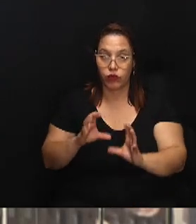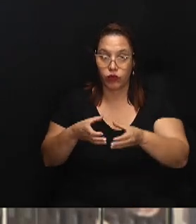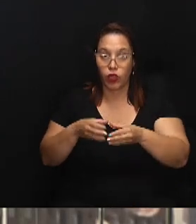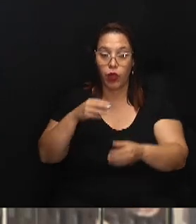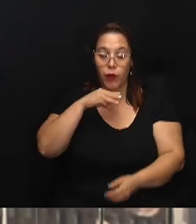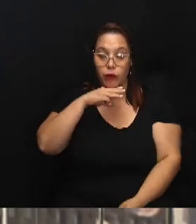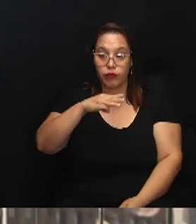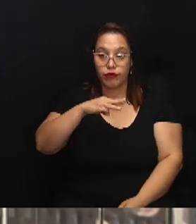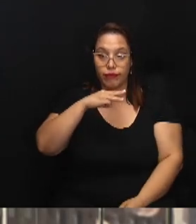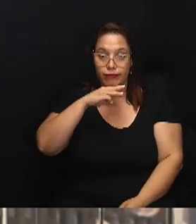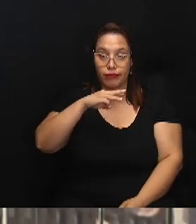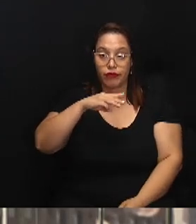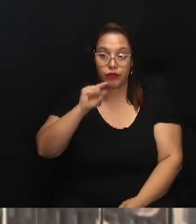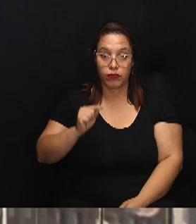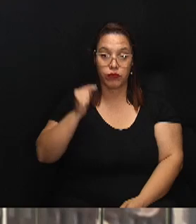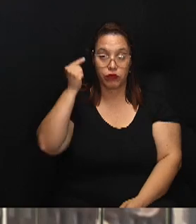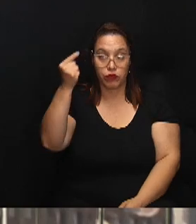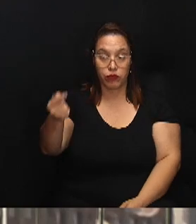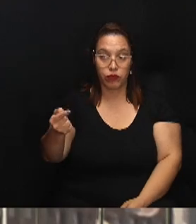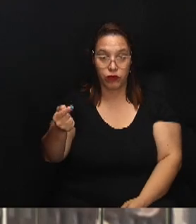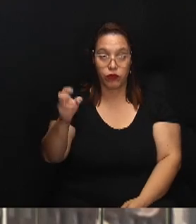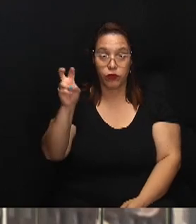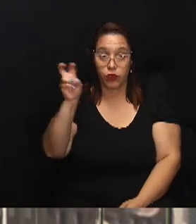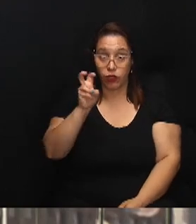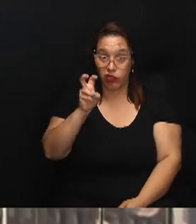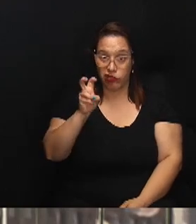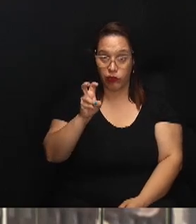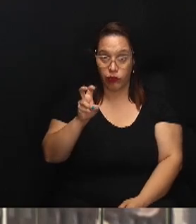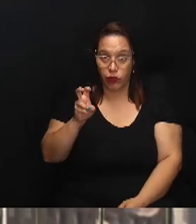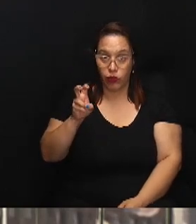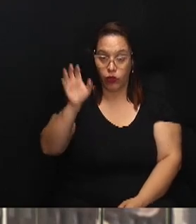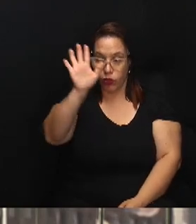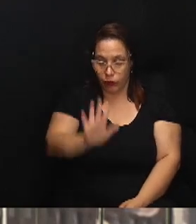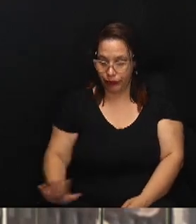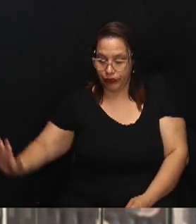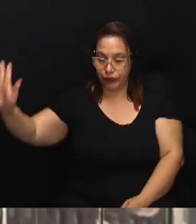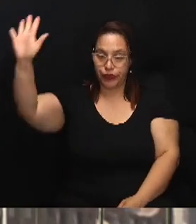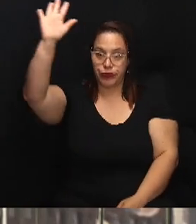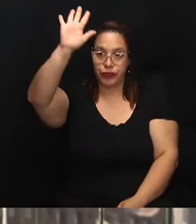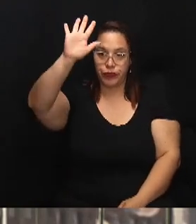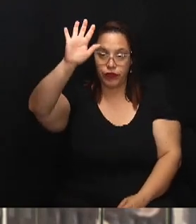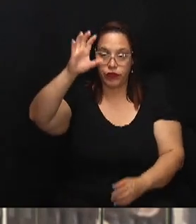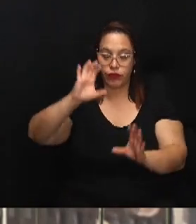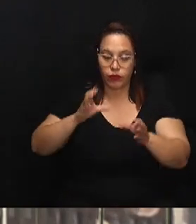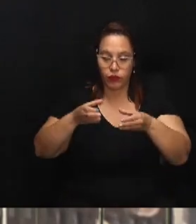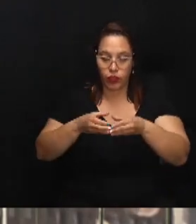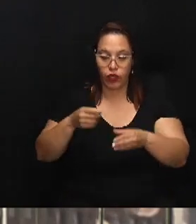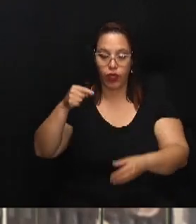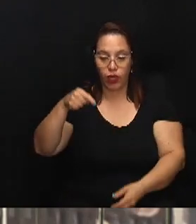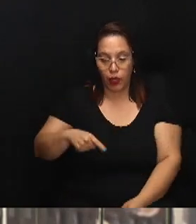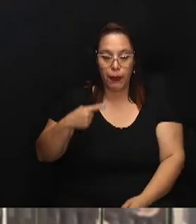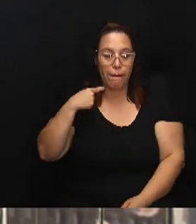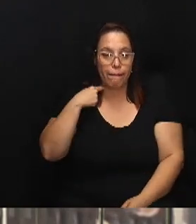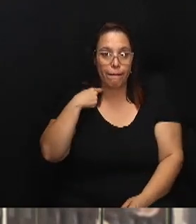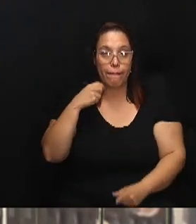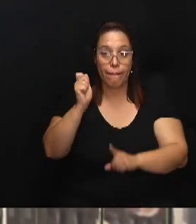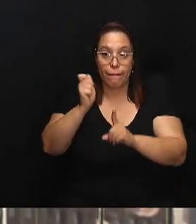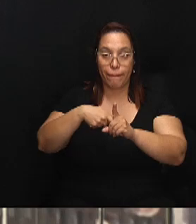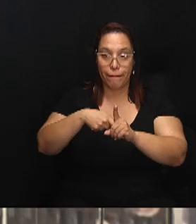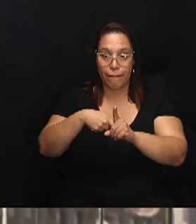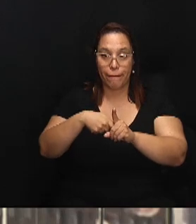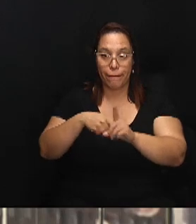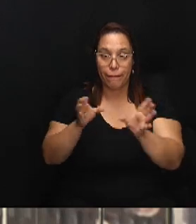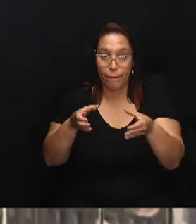março. Posteriormente, haverá a 5ª Conferência Nacional de Meio Ambiente em maio deste ano,